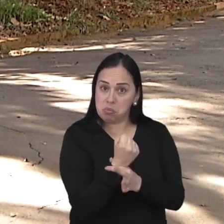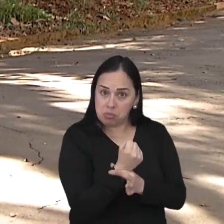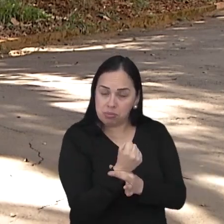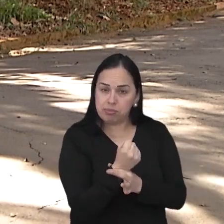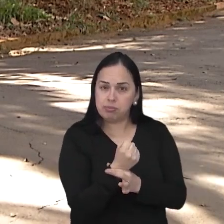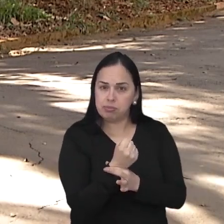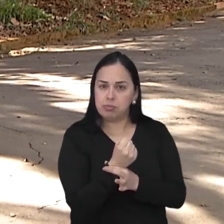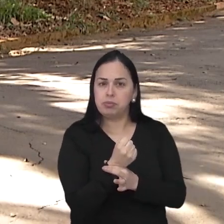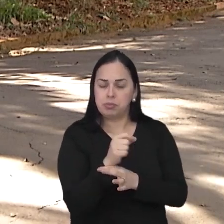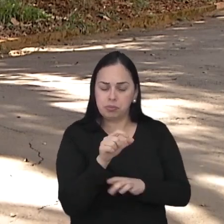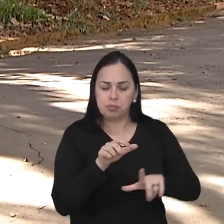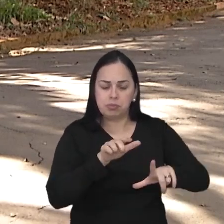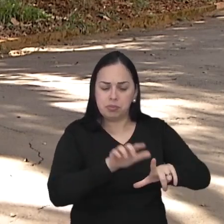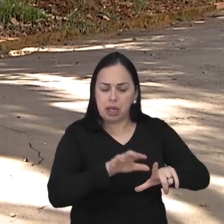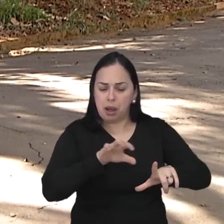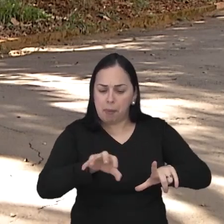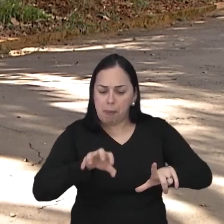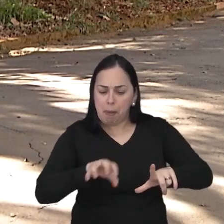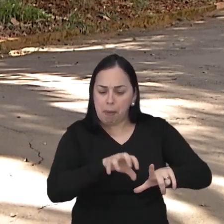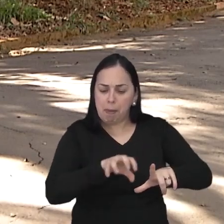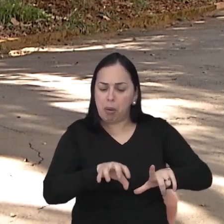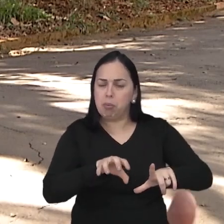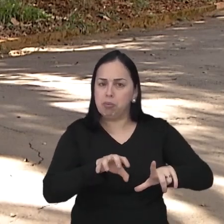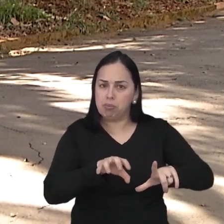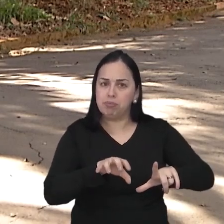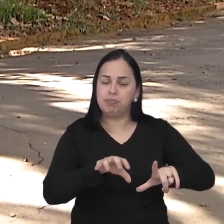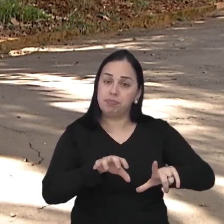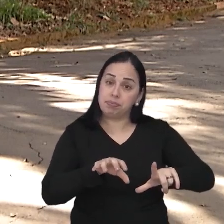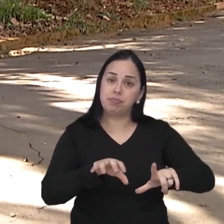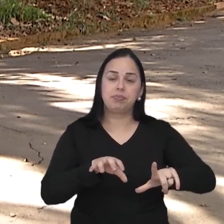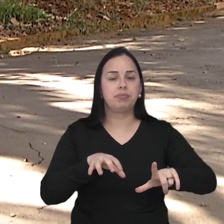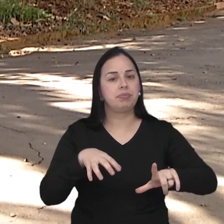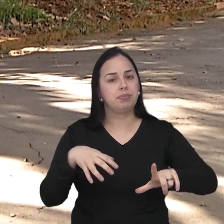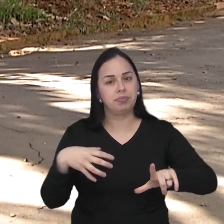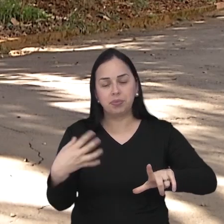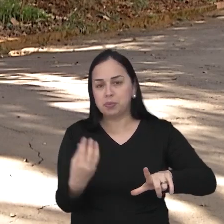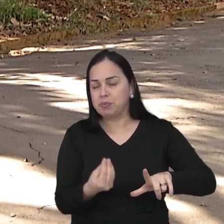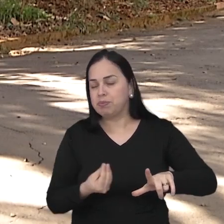sua segurança, né? Da sua contribuição na área de segurança como um todo, né?